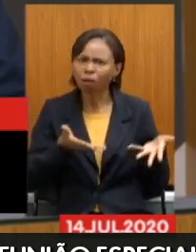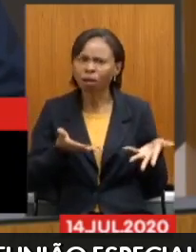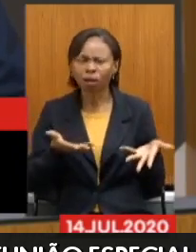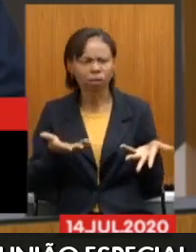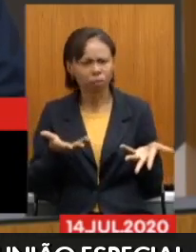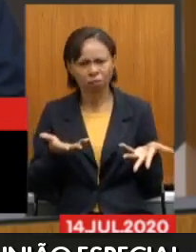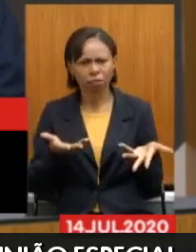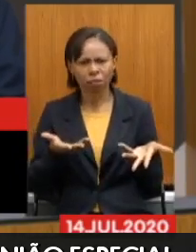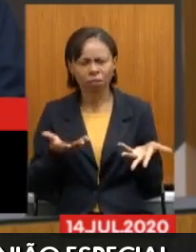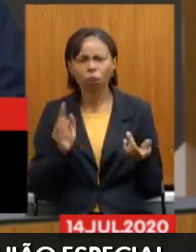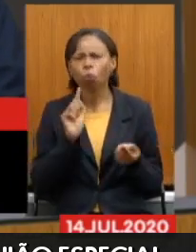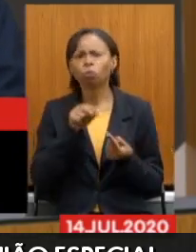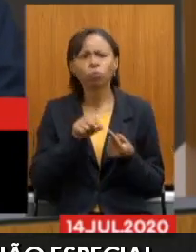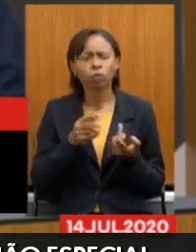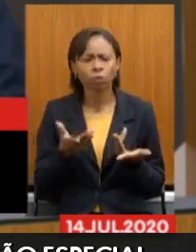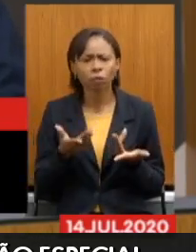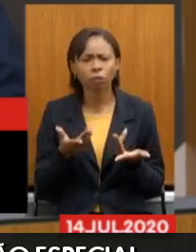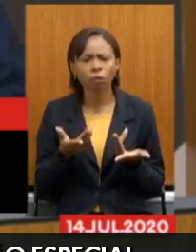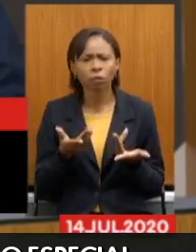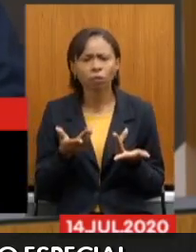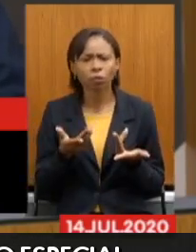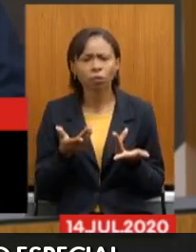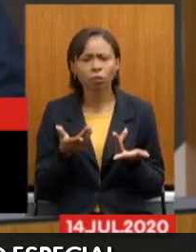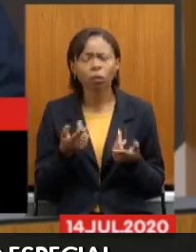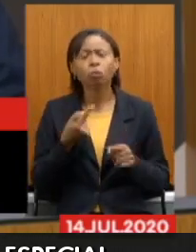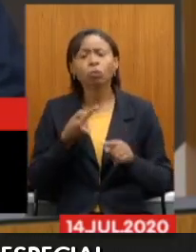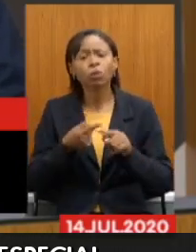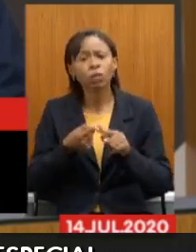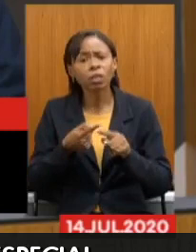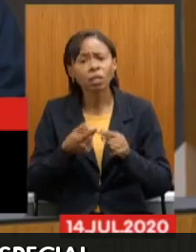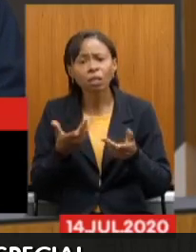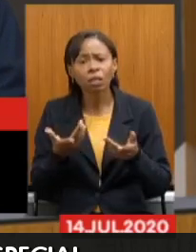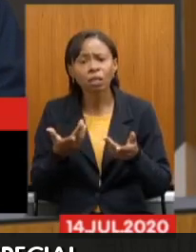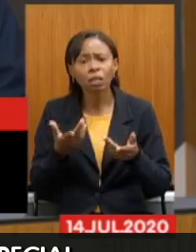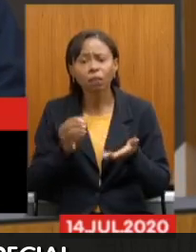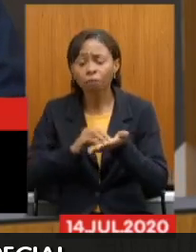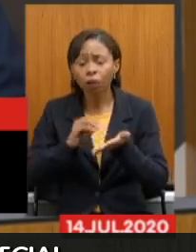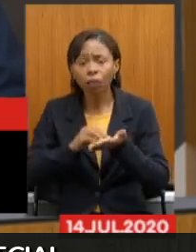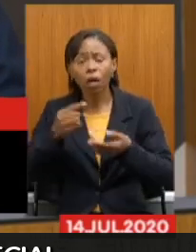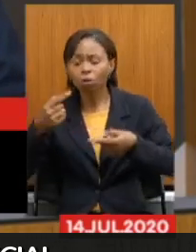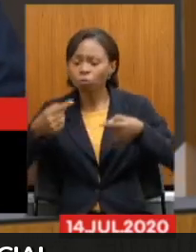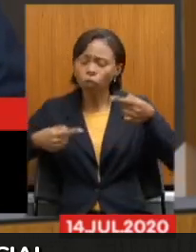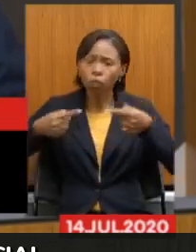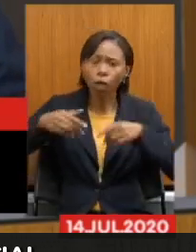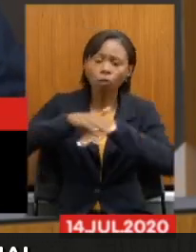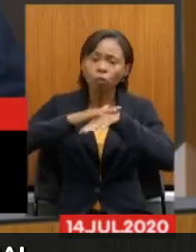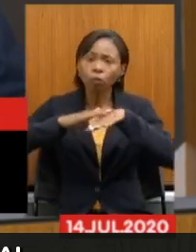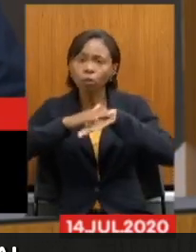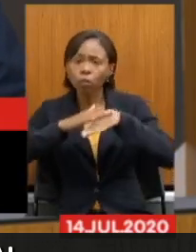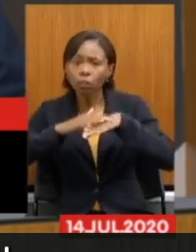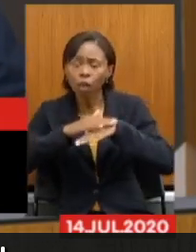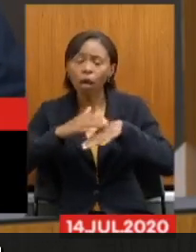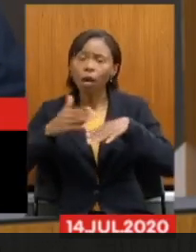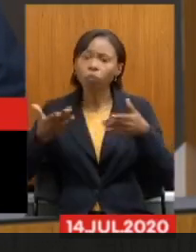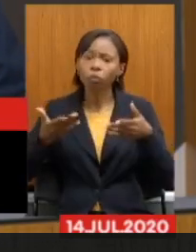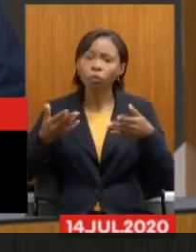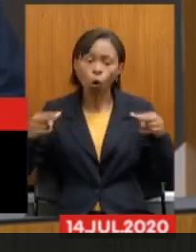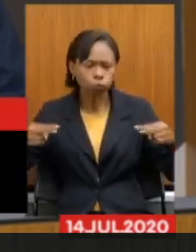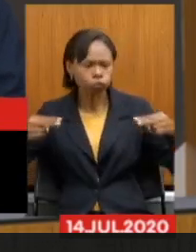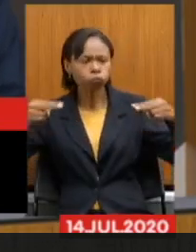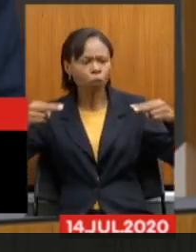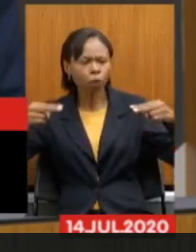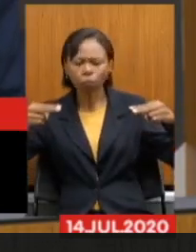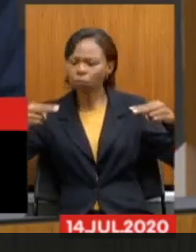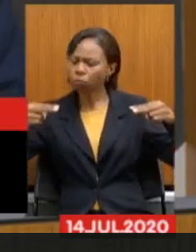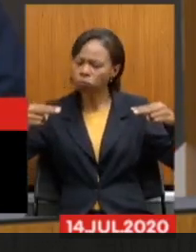Okay. Por que não estabelecer um diálogo com essa Assembleia? Por que, estou encerrando, presidente, por que não olhar nos olhos dos servidores